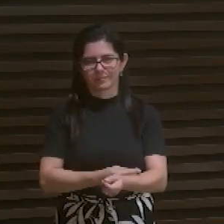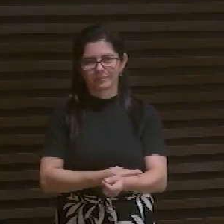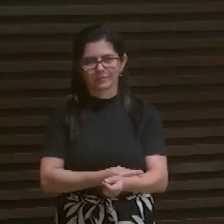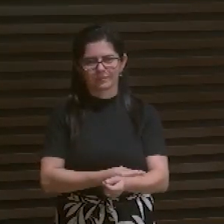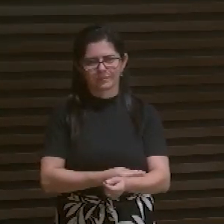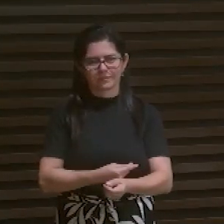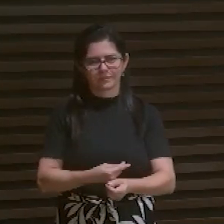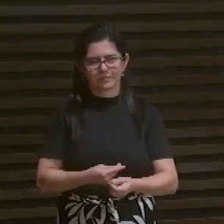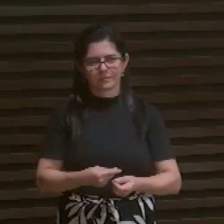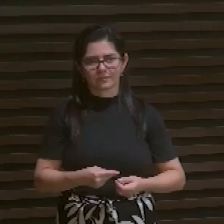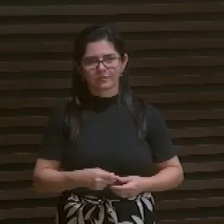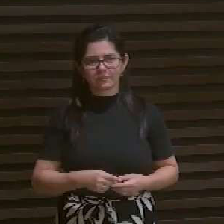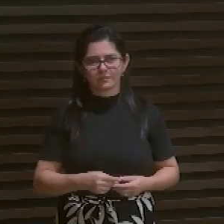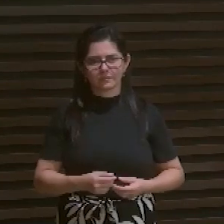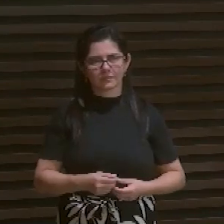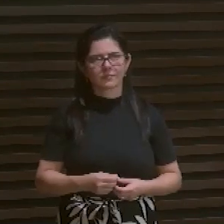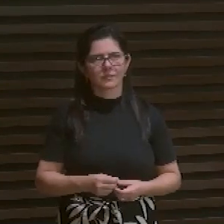casa deles, e